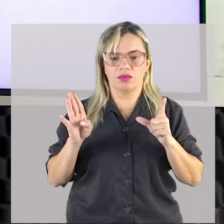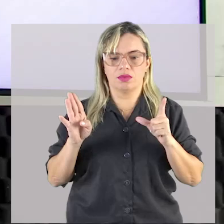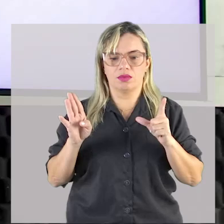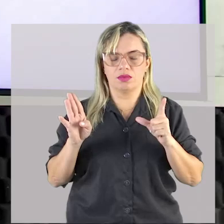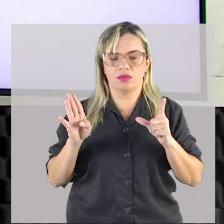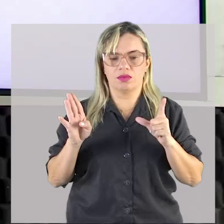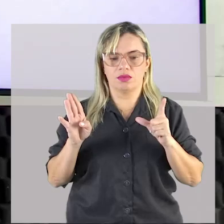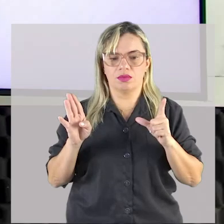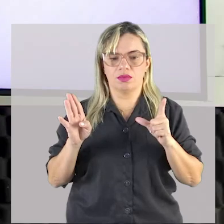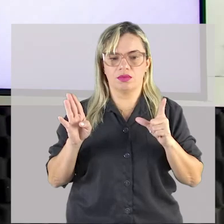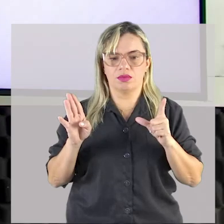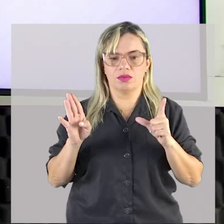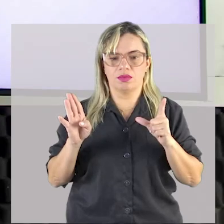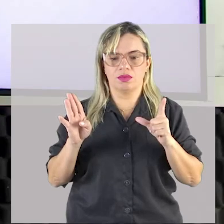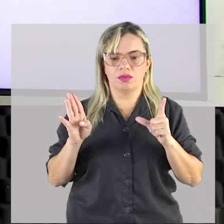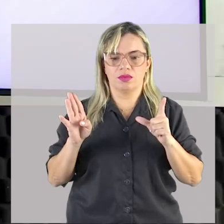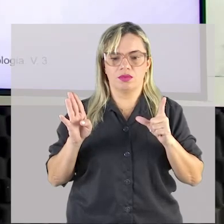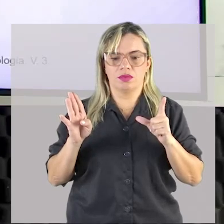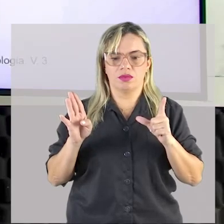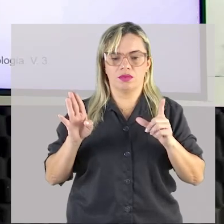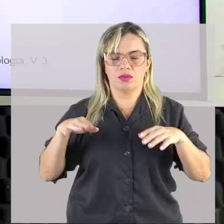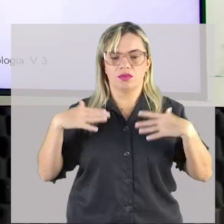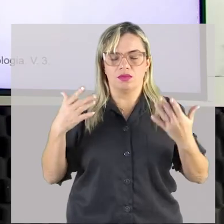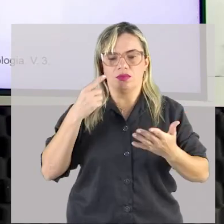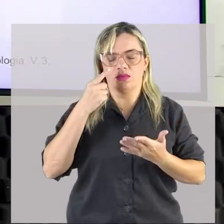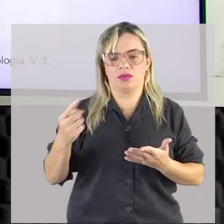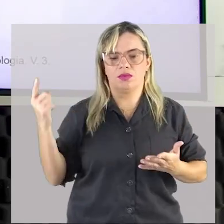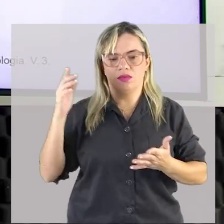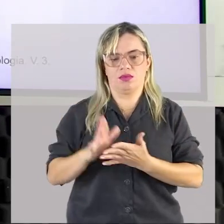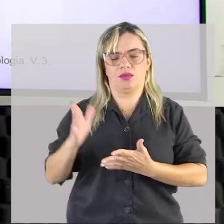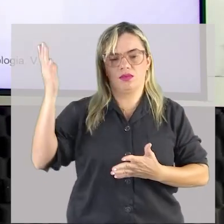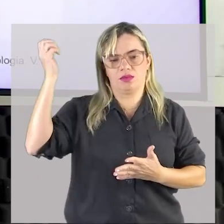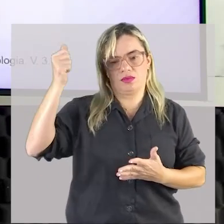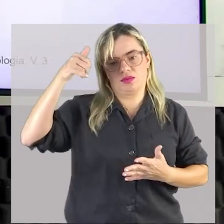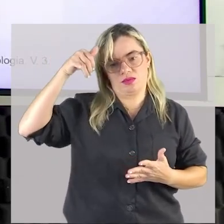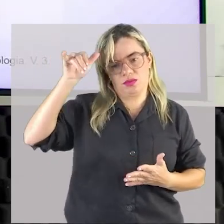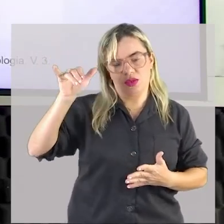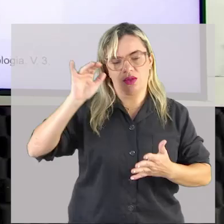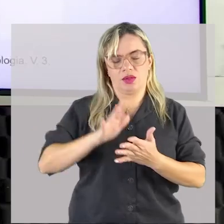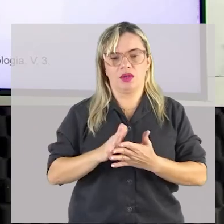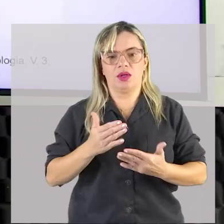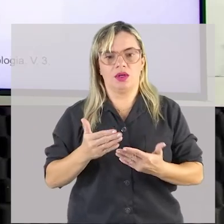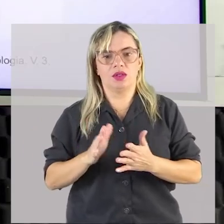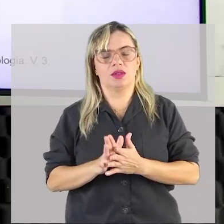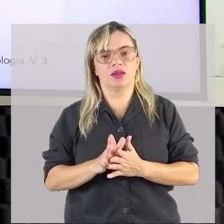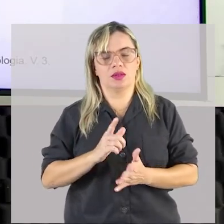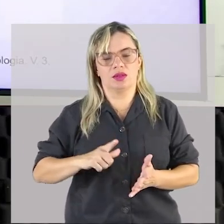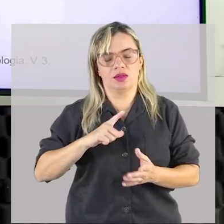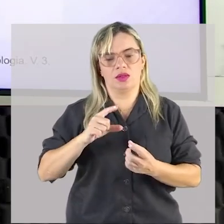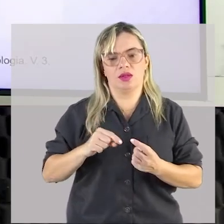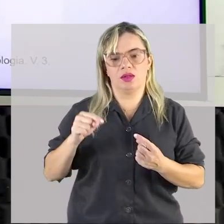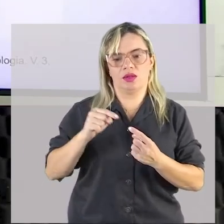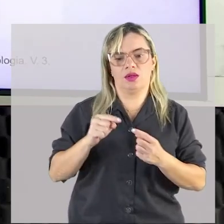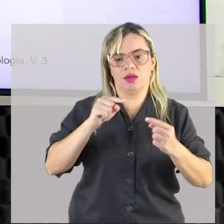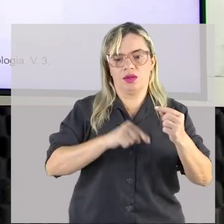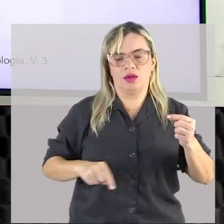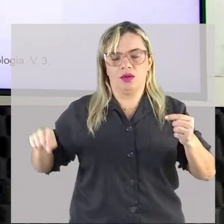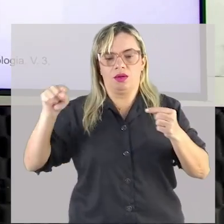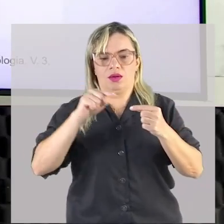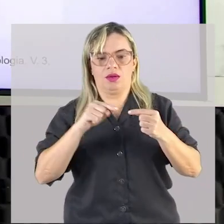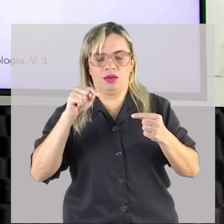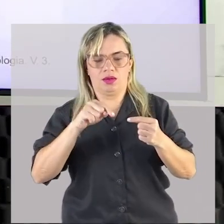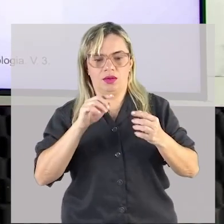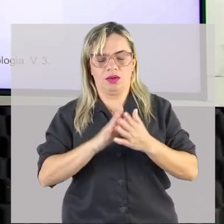como nitrificação. Então, assim, ver que a vaquinha está aí também não é à toa, né? Uma das coisas, uma das formas que